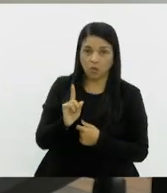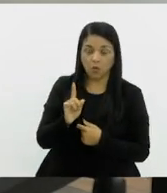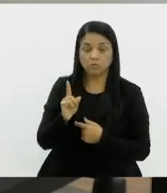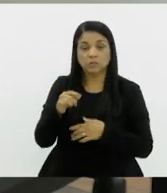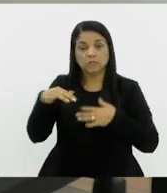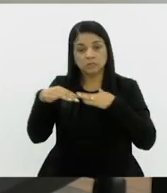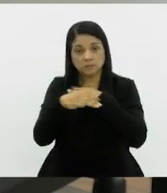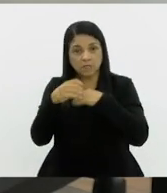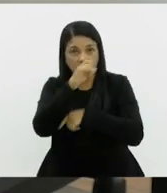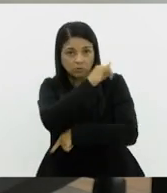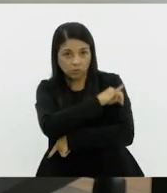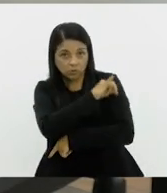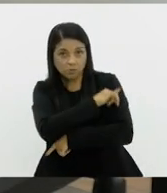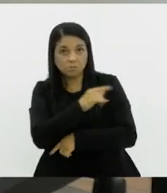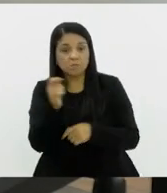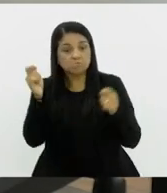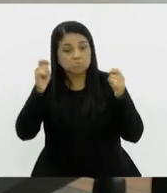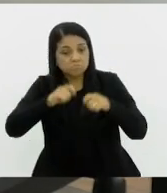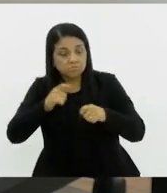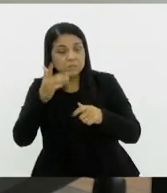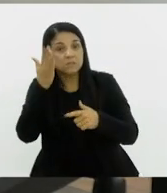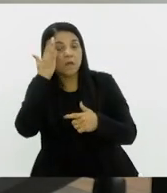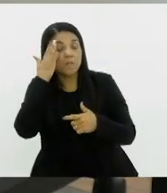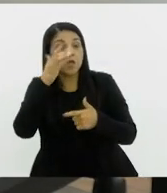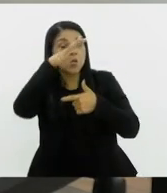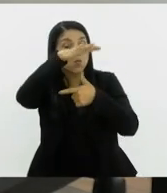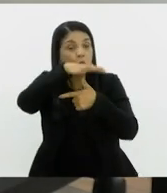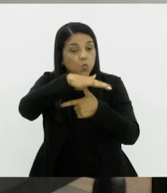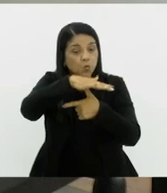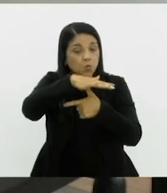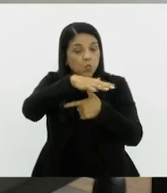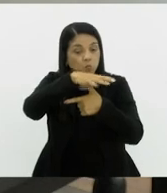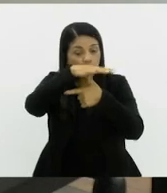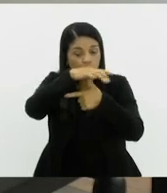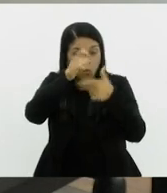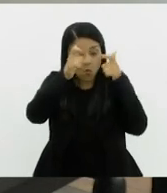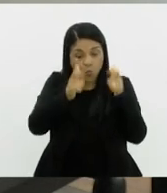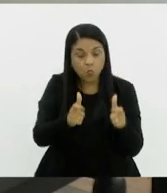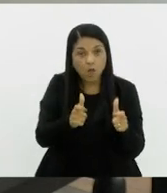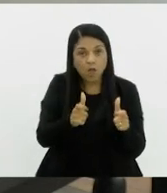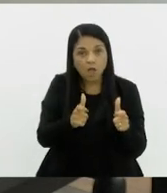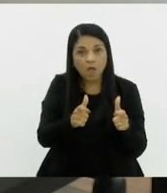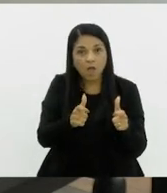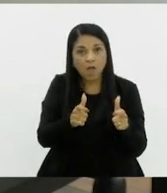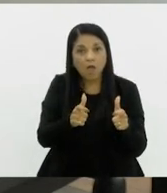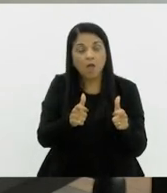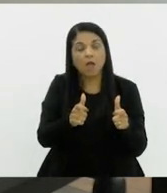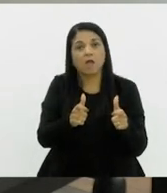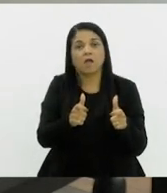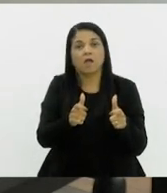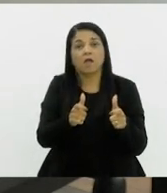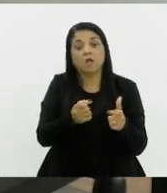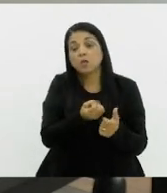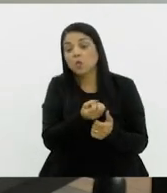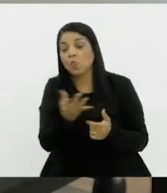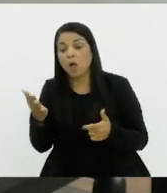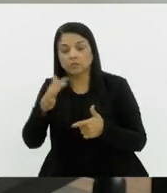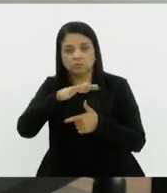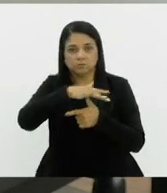nós pudéssemos saber a posição dela. Não, talvez não a altitude, mas pelo menos a posição e a quantidade de aeronaves